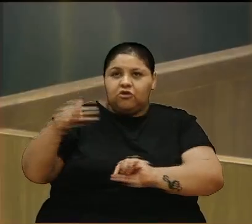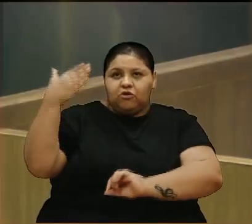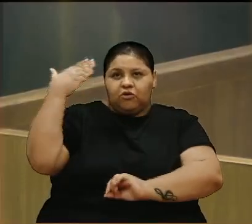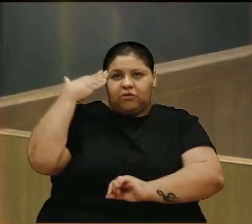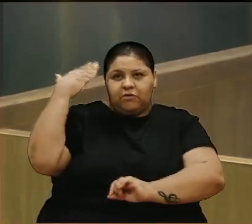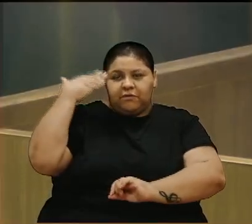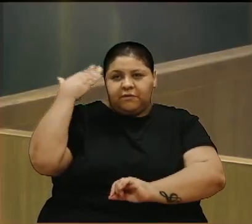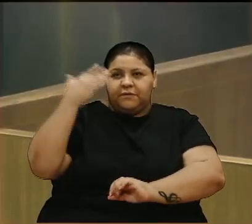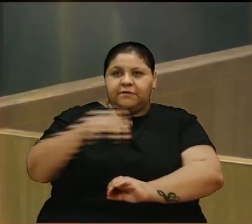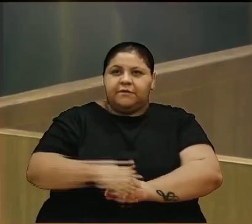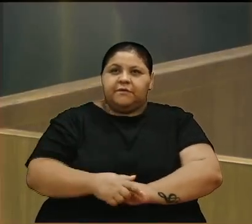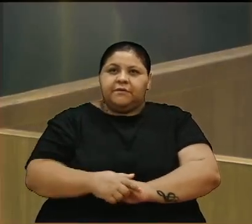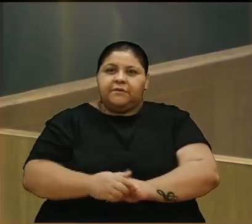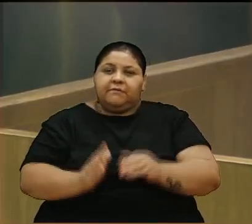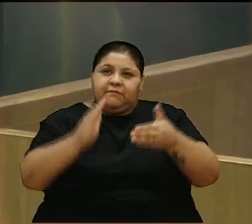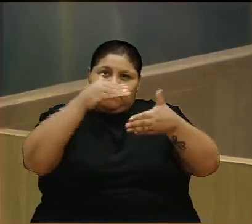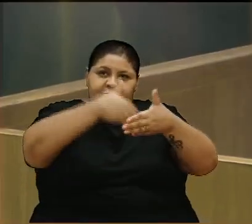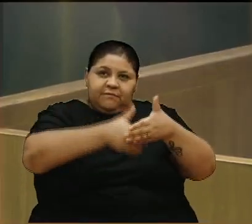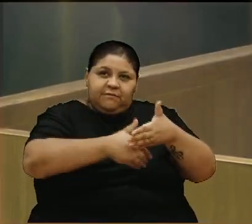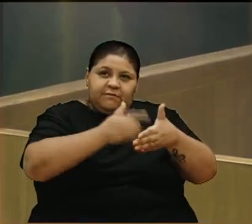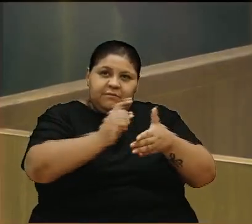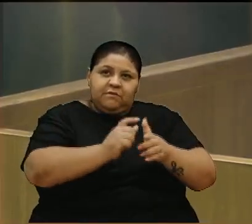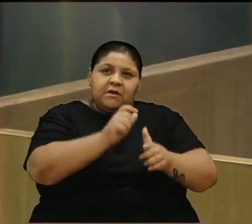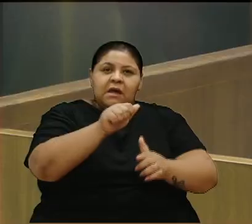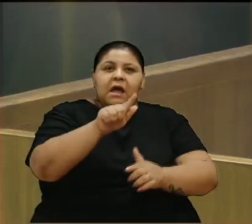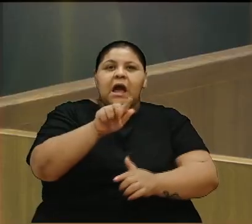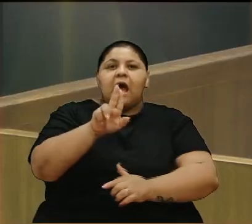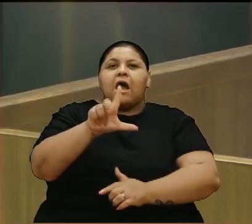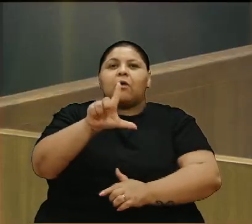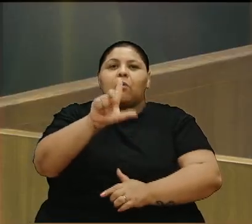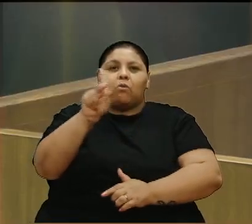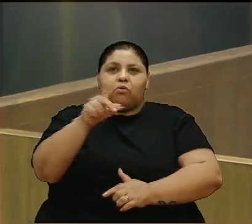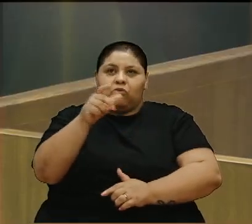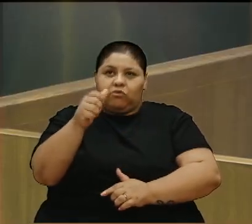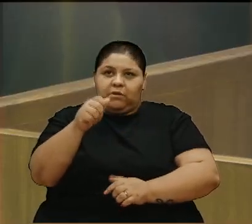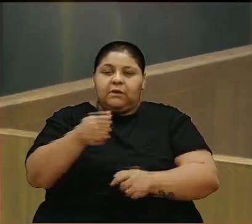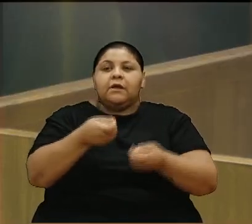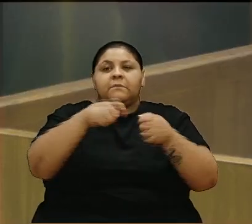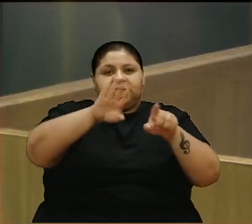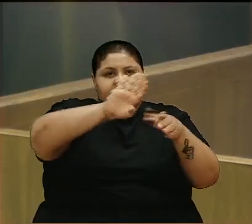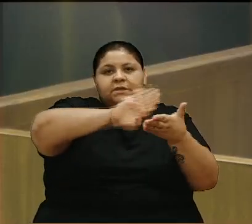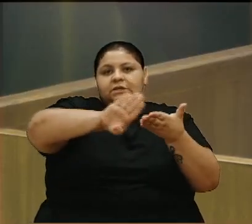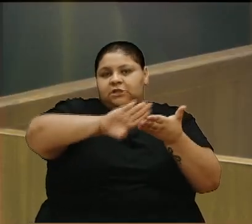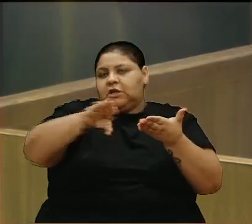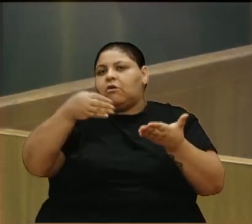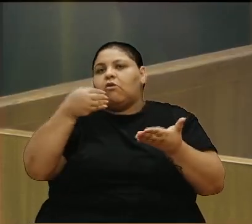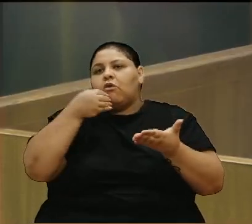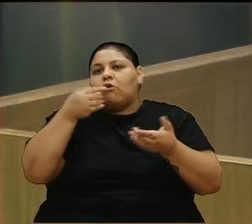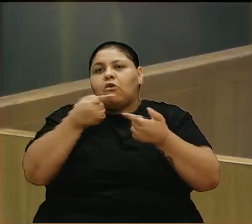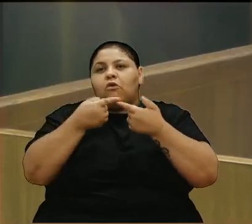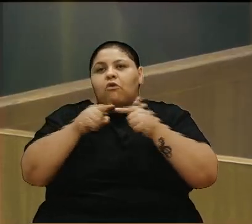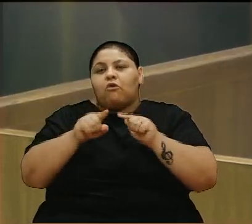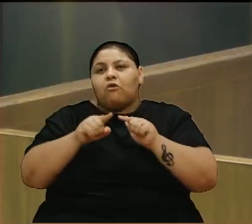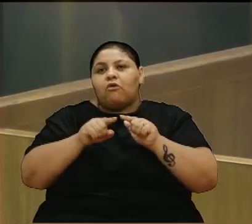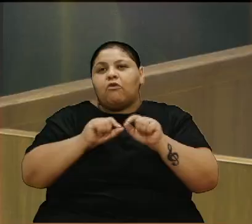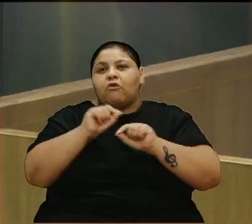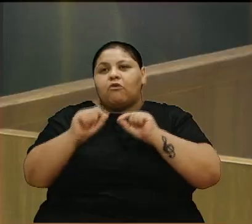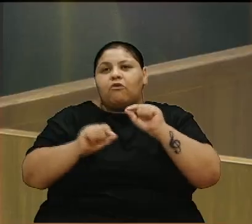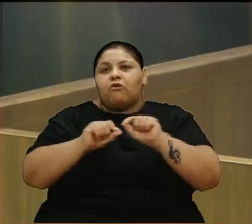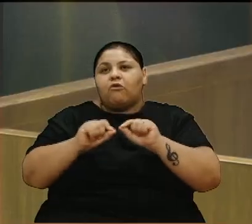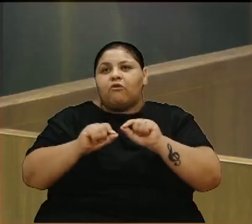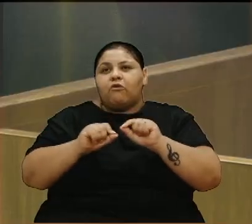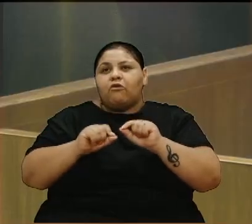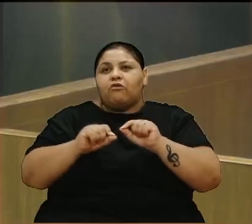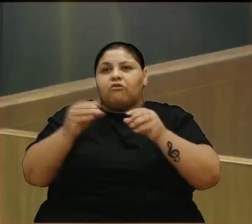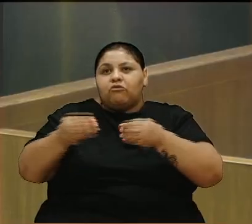vem nela a agulha, né? A agulha precisa ser retirada, obviamente, mas a partir disso, quem quiser trazer as